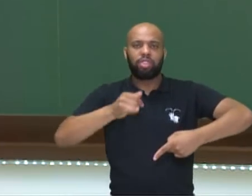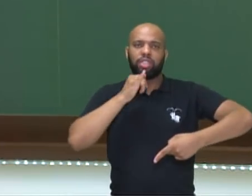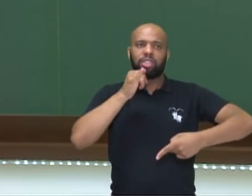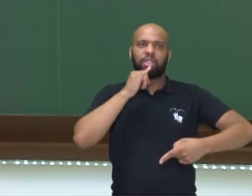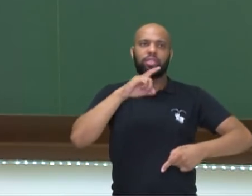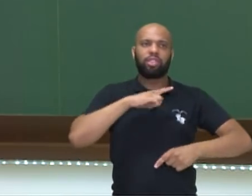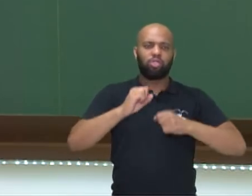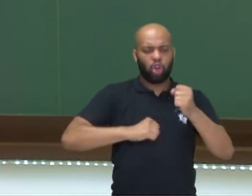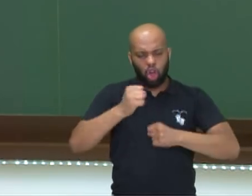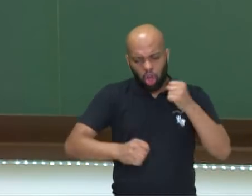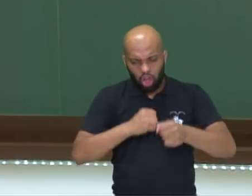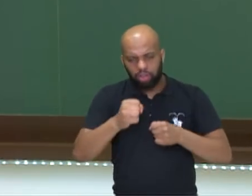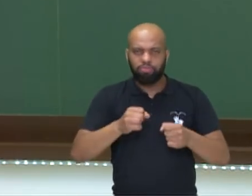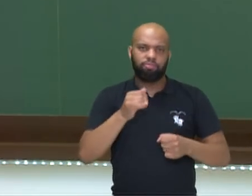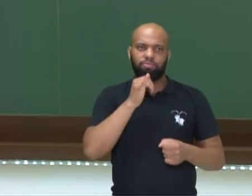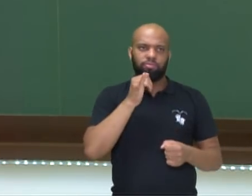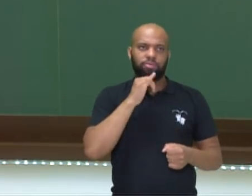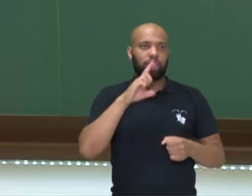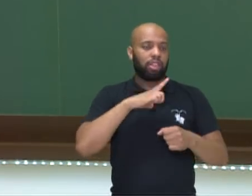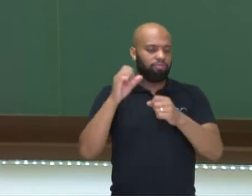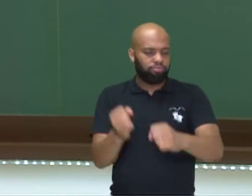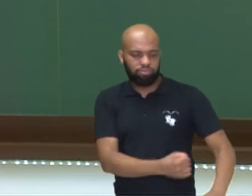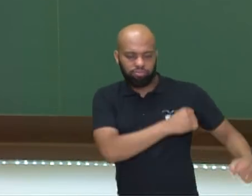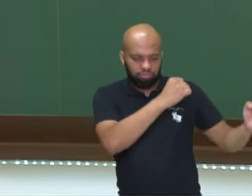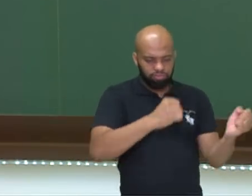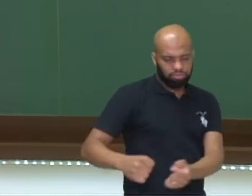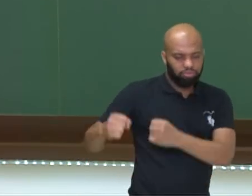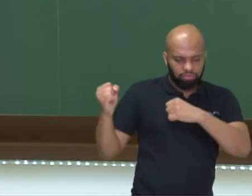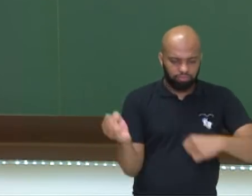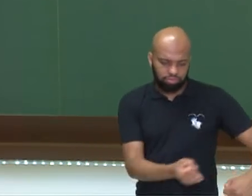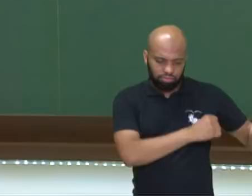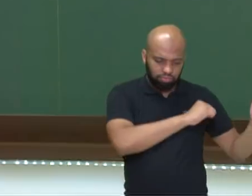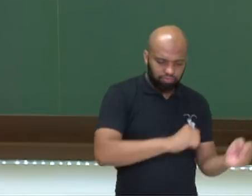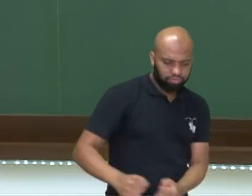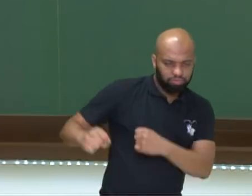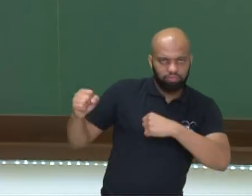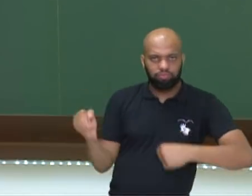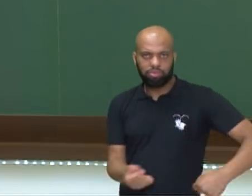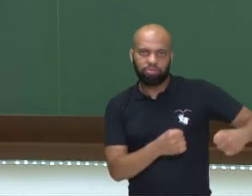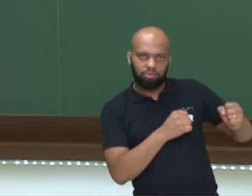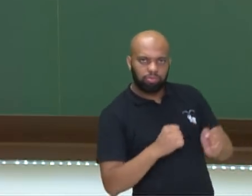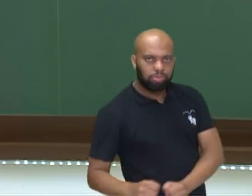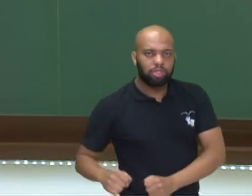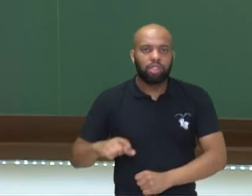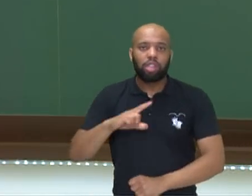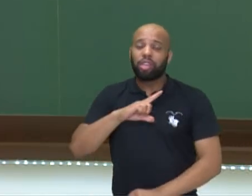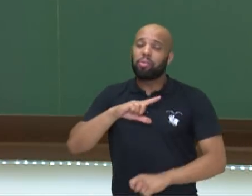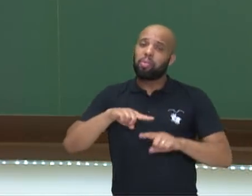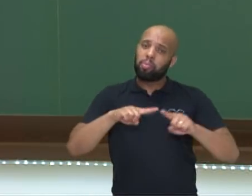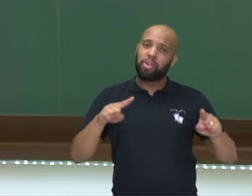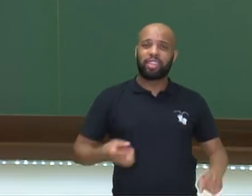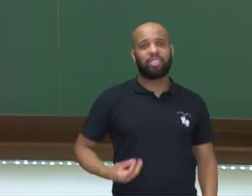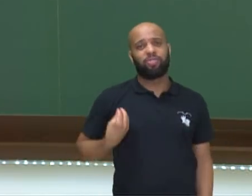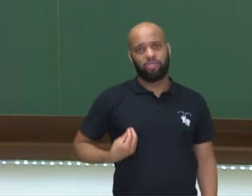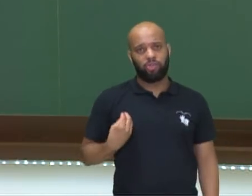uma regata de remo, né? Mas, na verdade, você estava ainda ali na sua